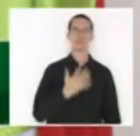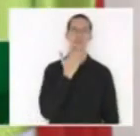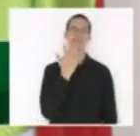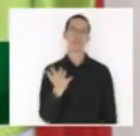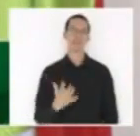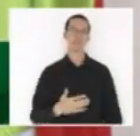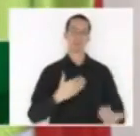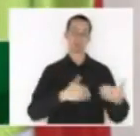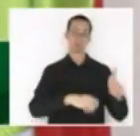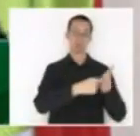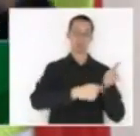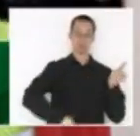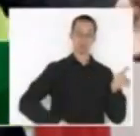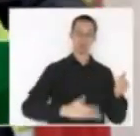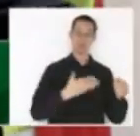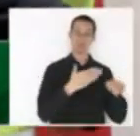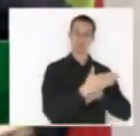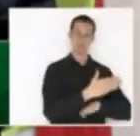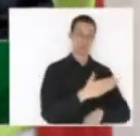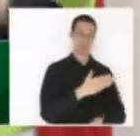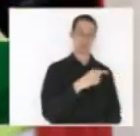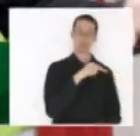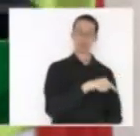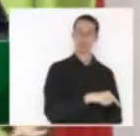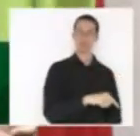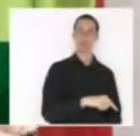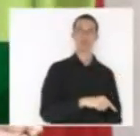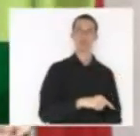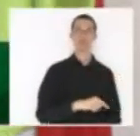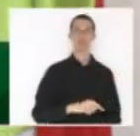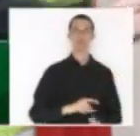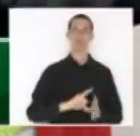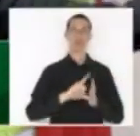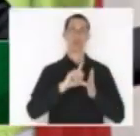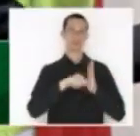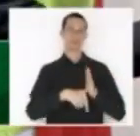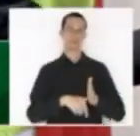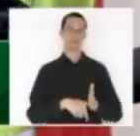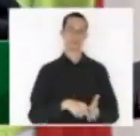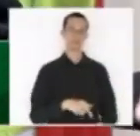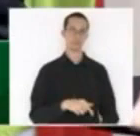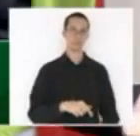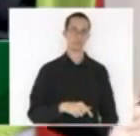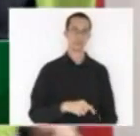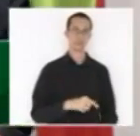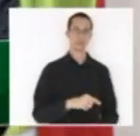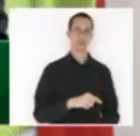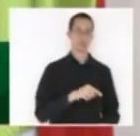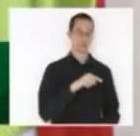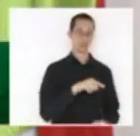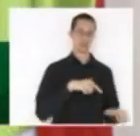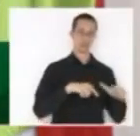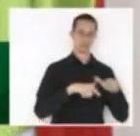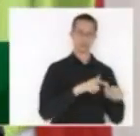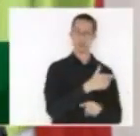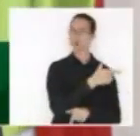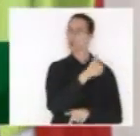depois disputa ou não disputa a eleição, faz campanha ou não faz, e depois vai ficar lá num